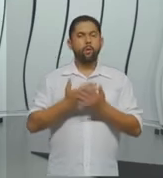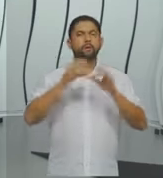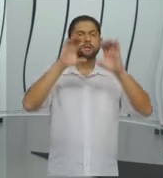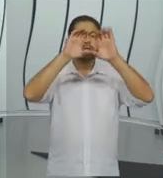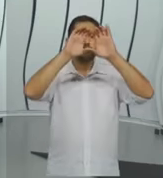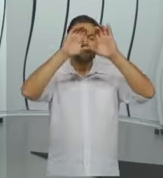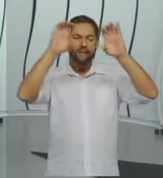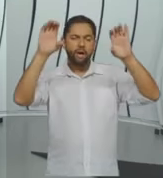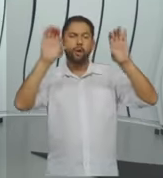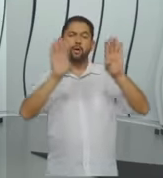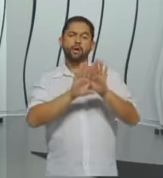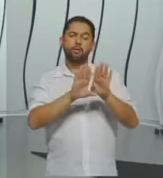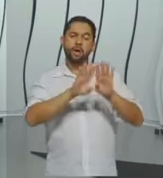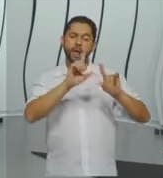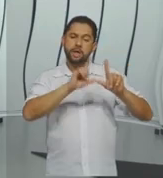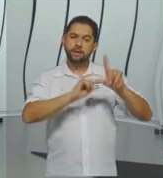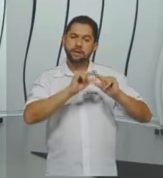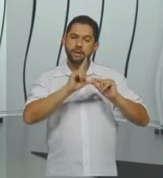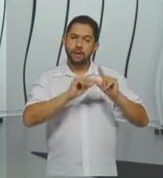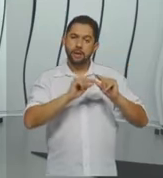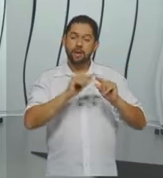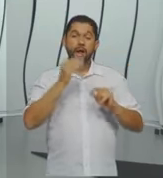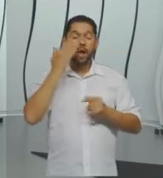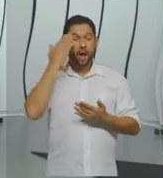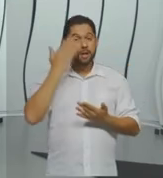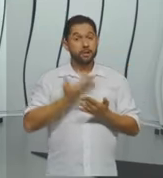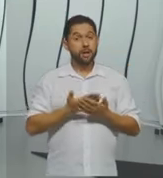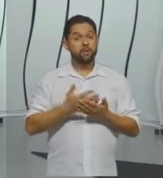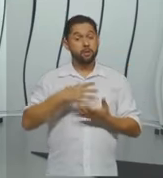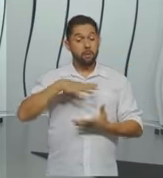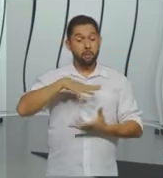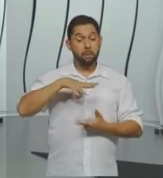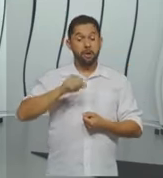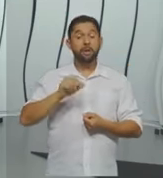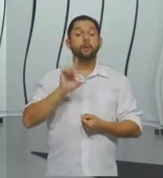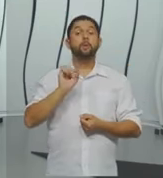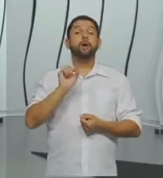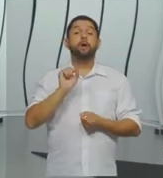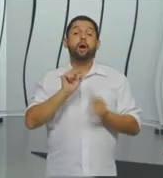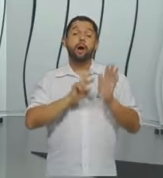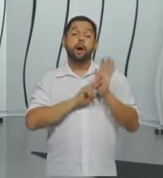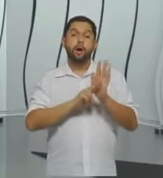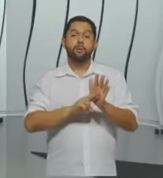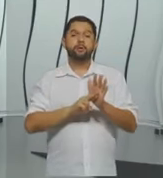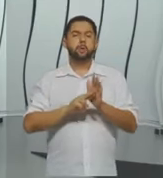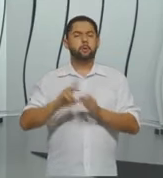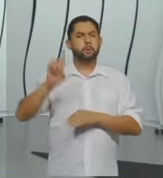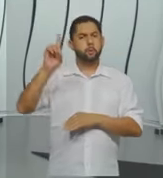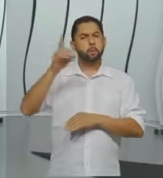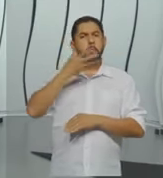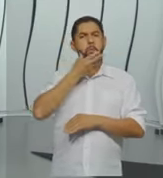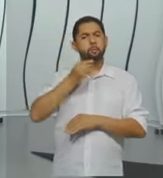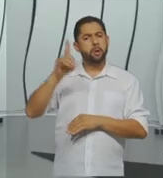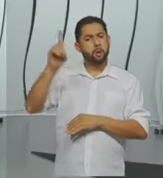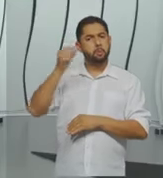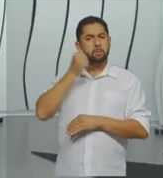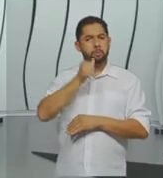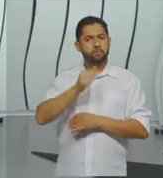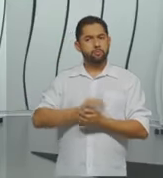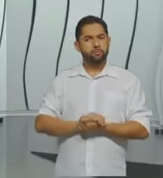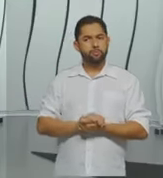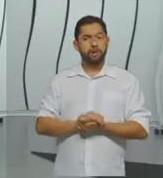divinas, então que os planetas eram apenas uma representação de um deus ou de uma deusa. E eles, então, pensando na questão